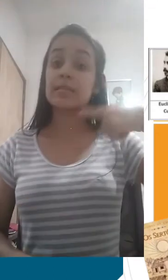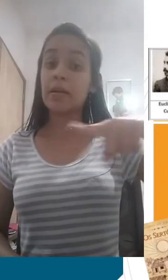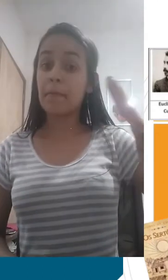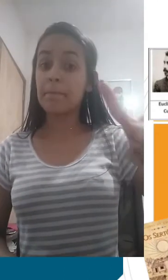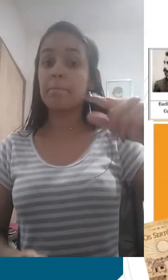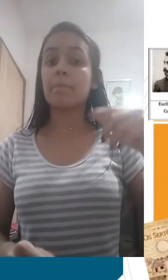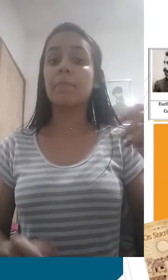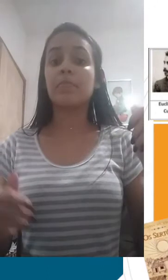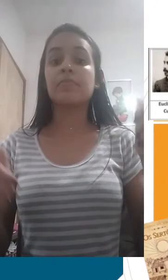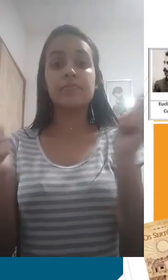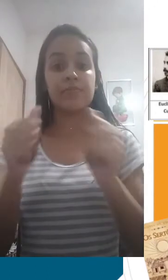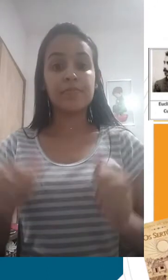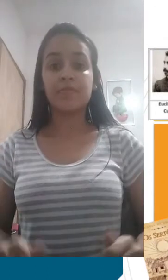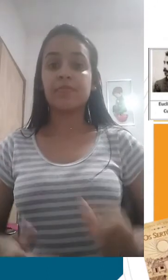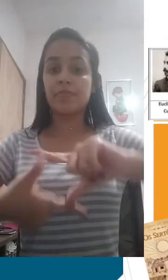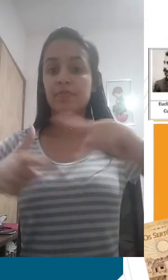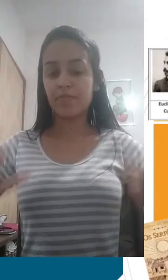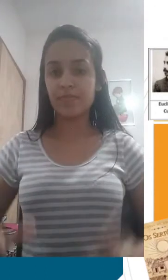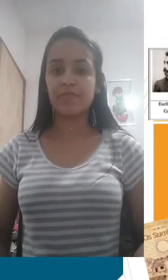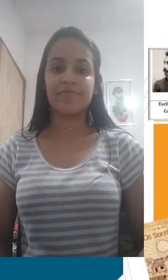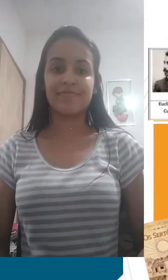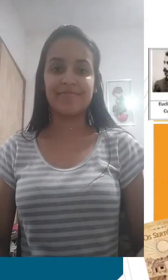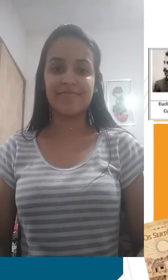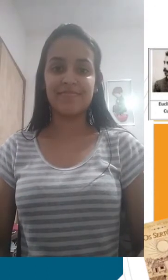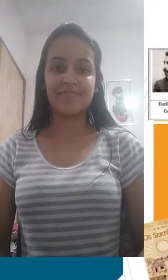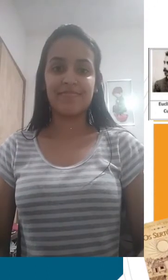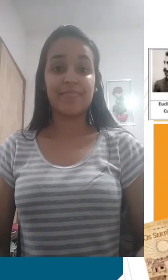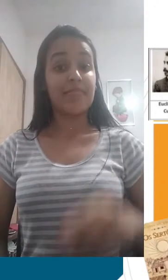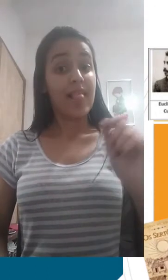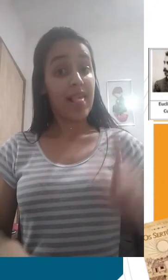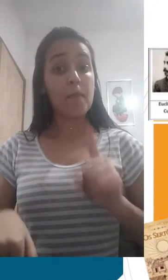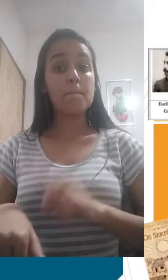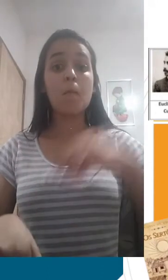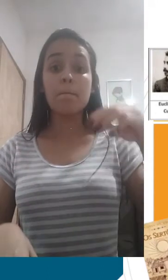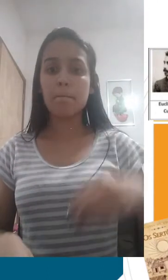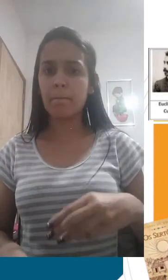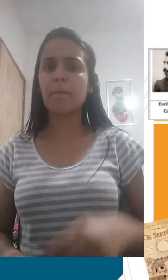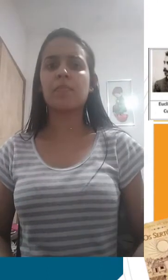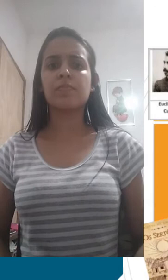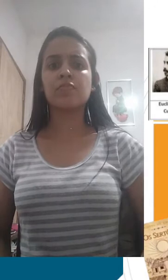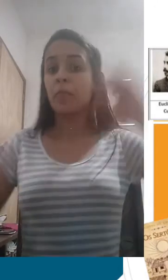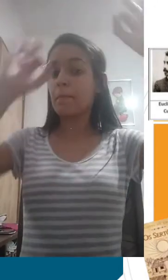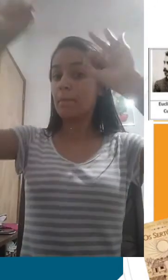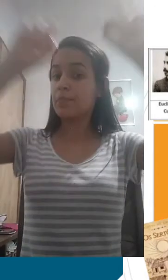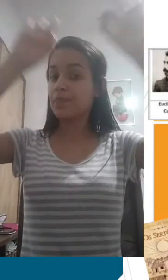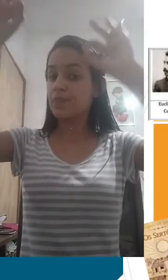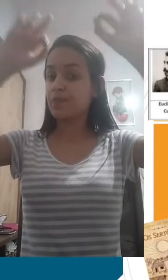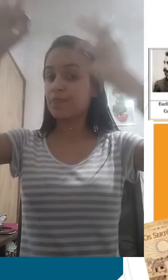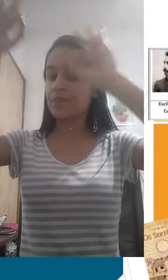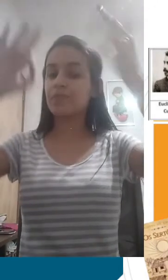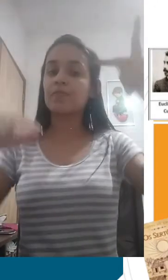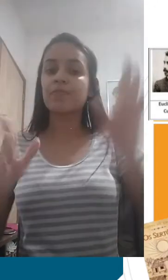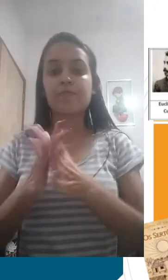movimento representou um momento de transição e de preparação para a fase de emancipação da